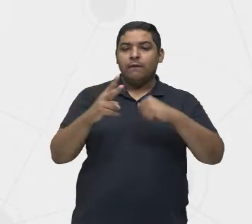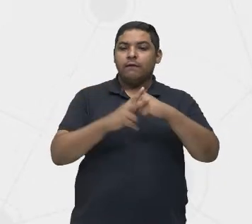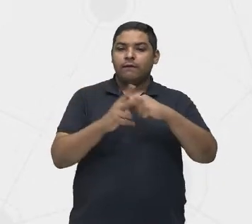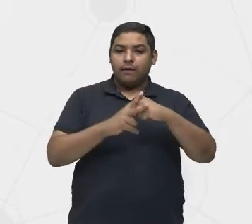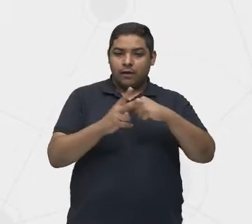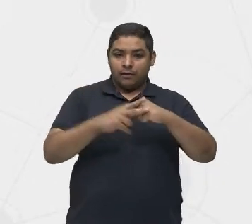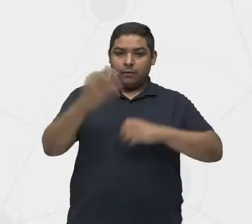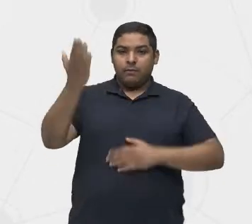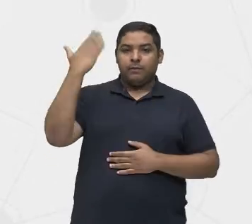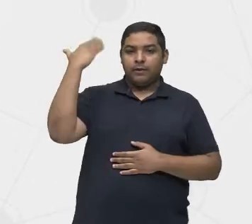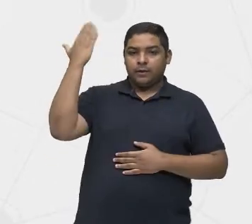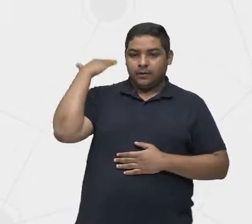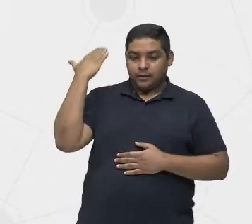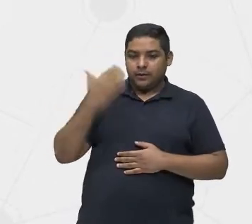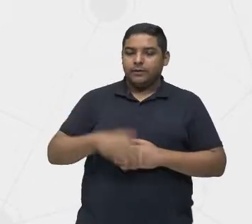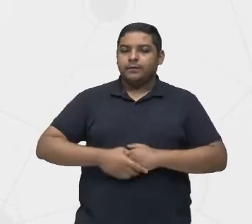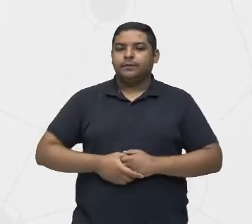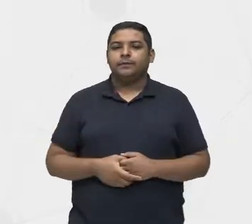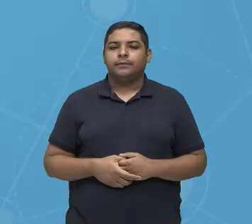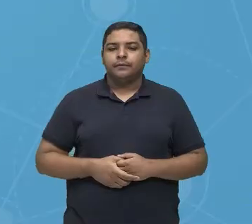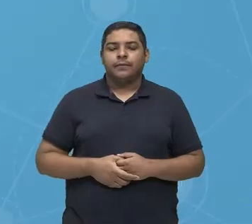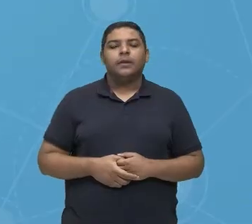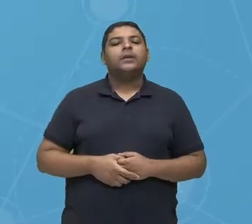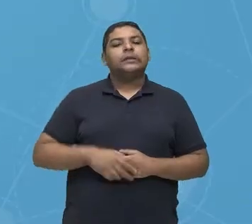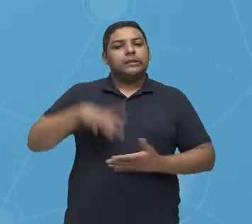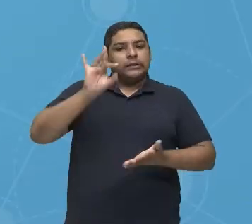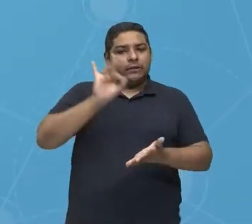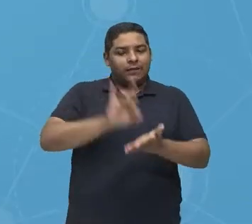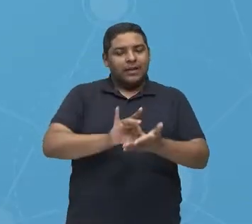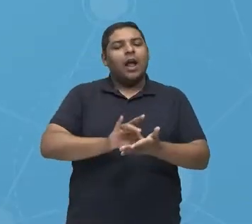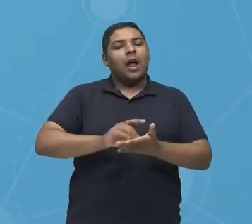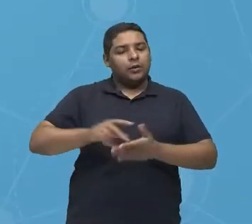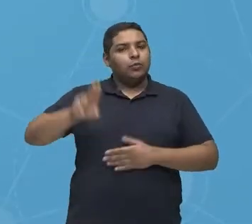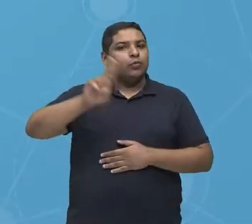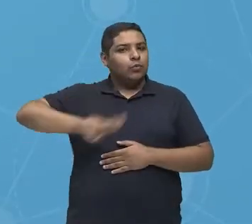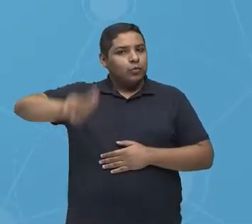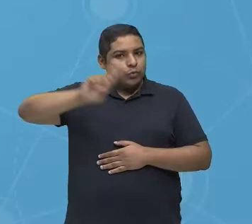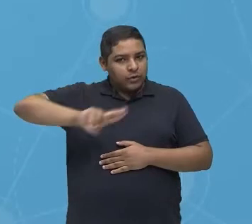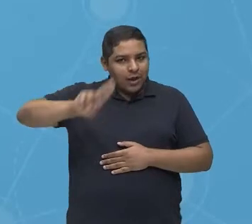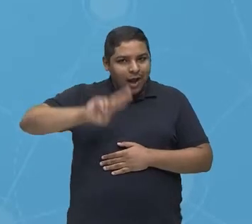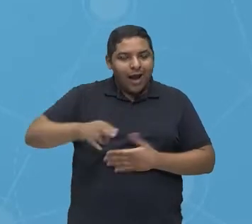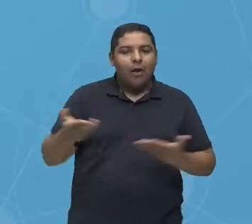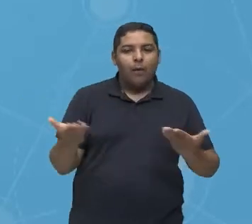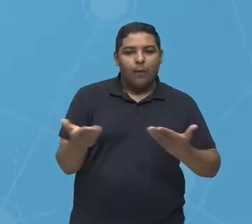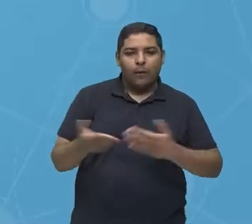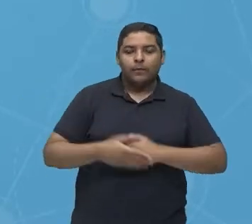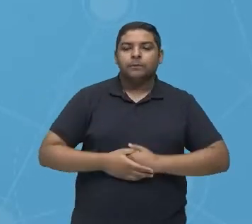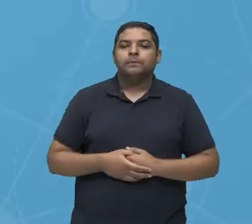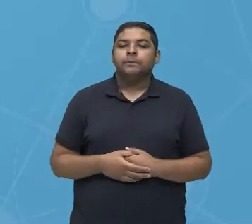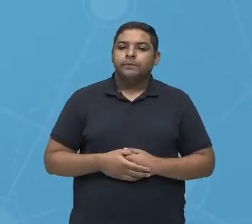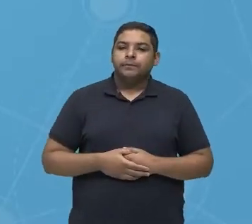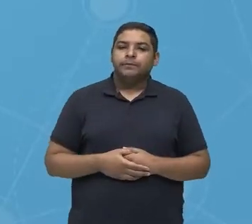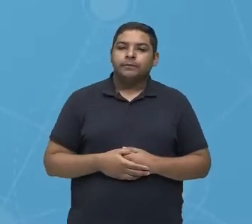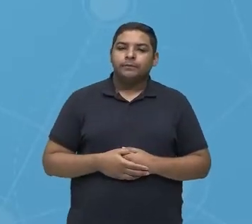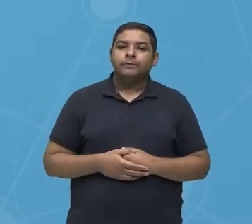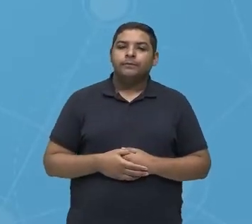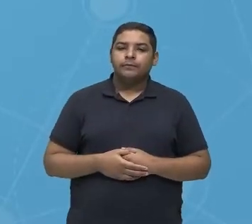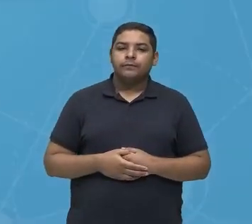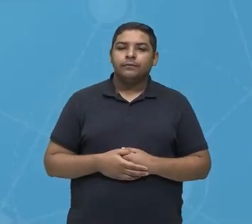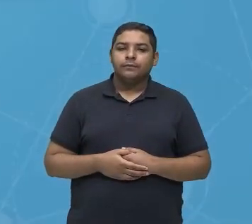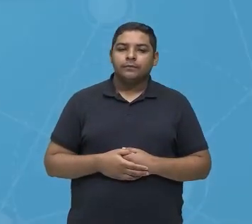nós trabalhamos bastante esse verbo, porque de fato ele é um verbo muito utilizado, tá certo? Olha só o que nós vamos trabalhar hoje, a